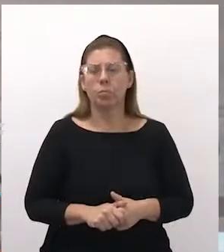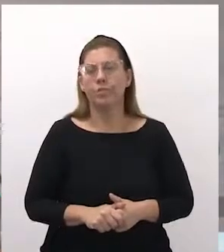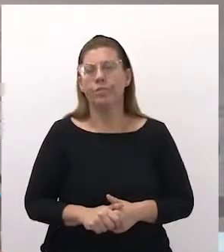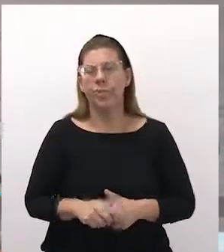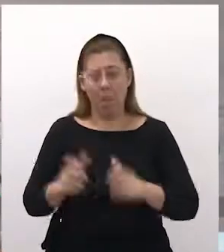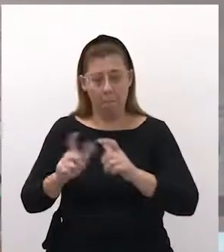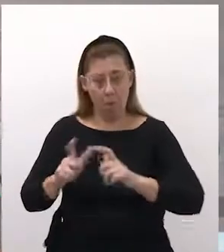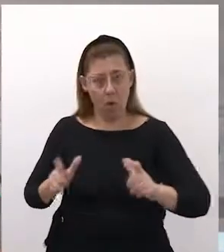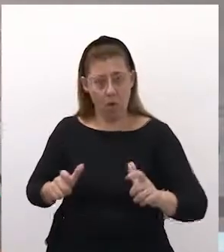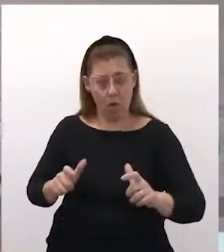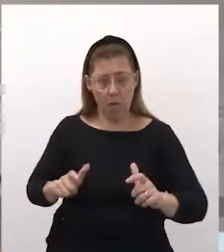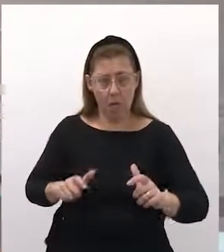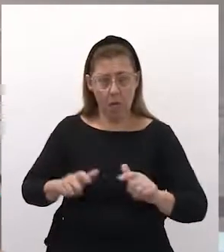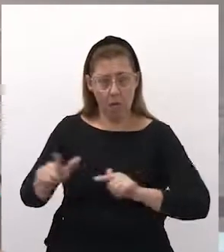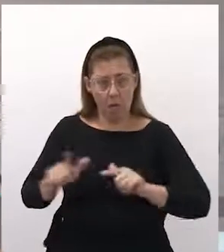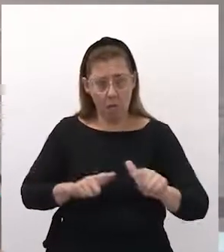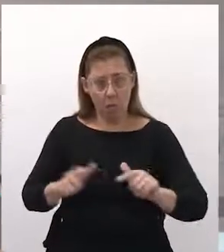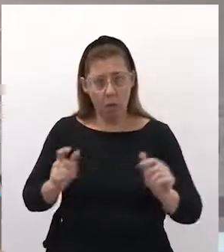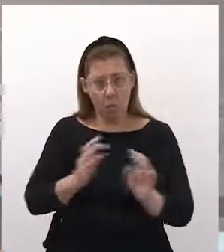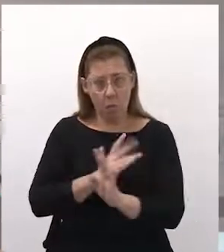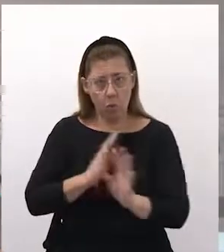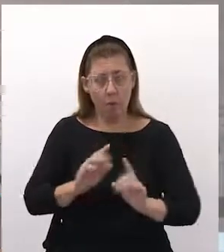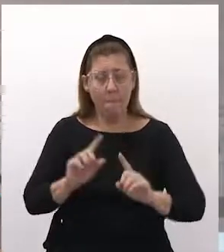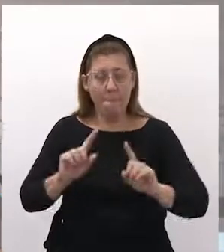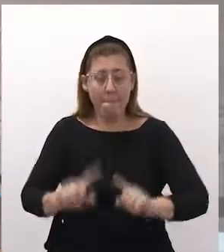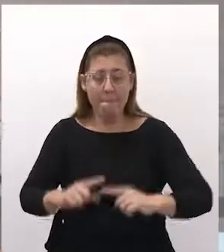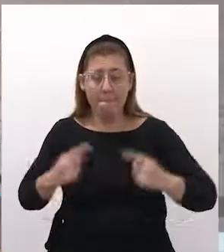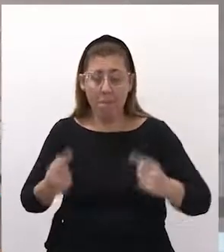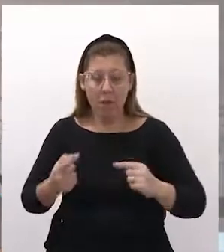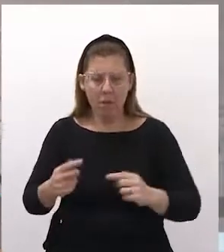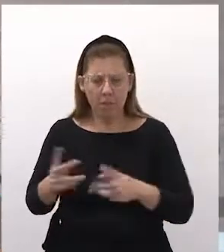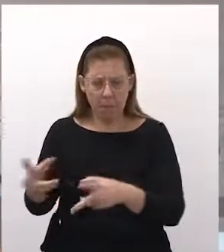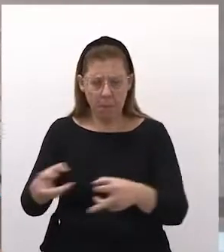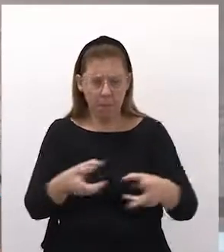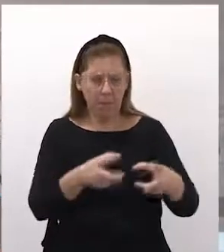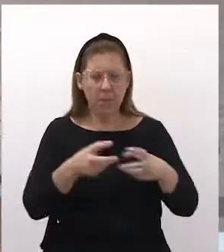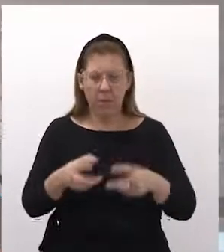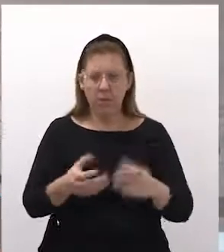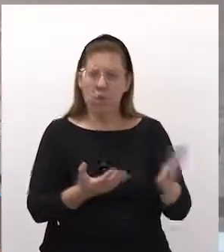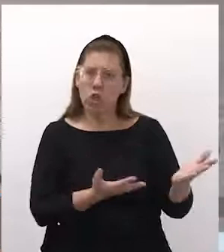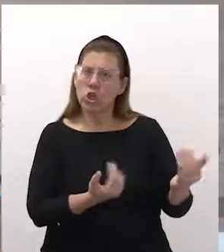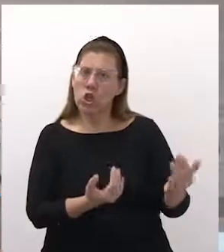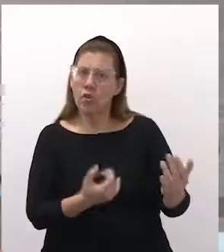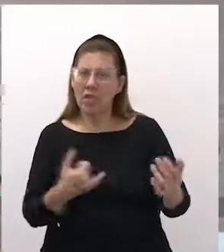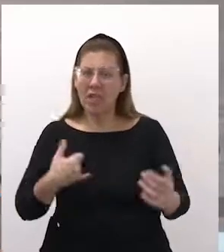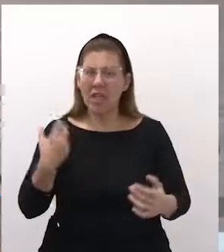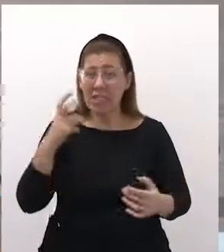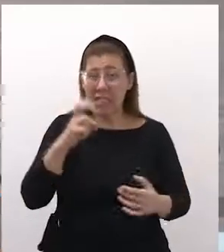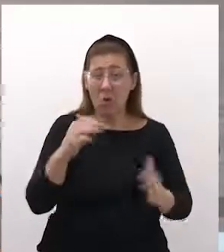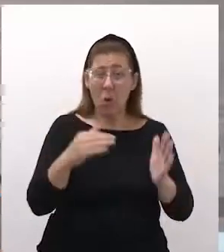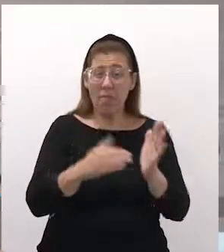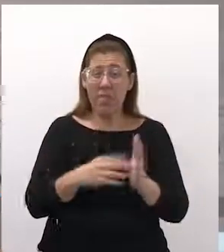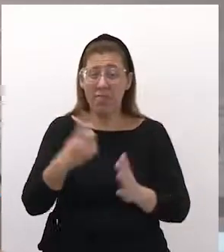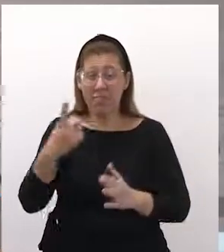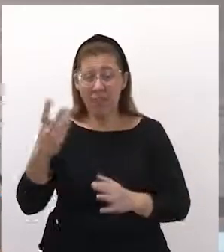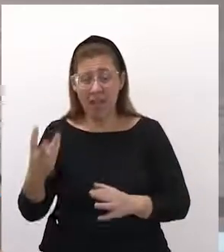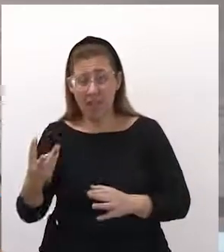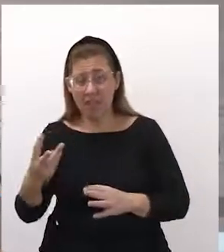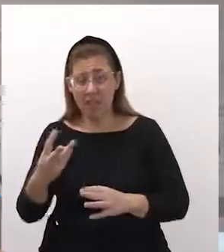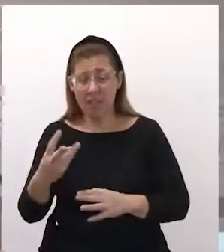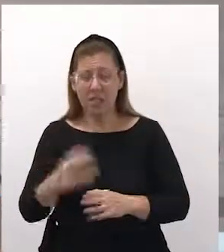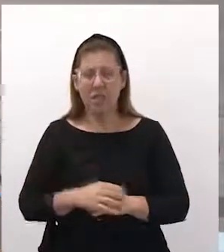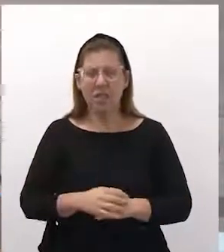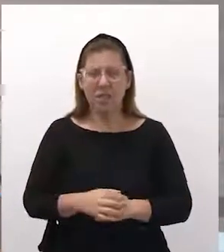trabalho urbano. Mas, quando a gente olha para esses jovens dos 5 aos 13 anos, a gente vai ver